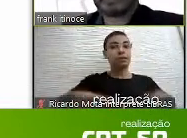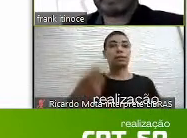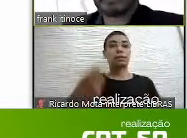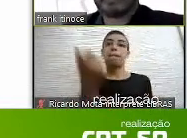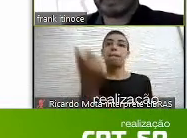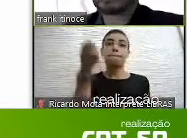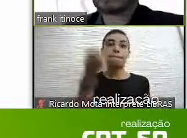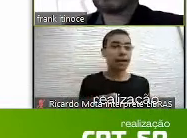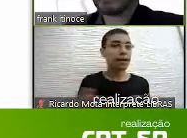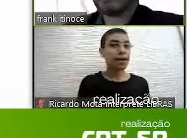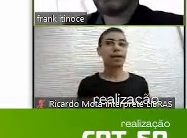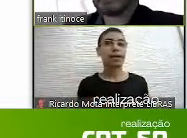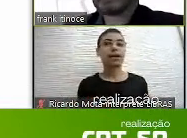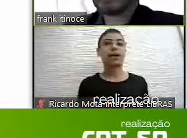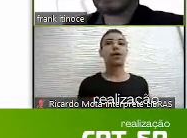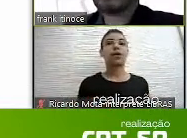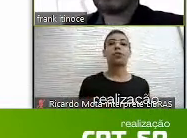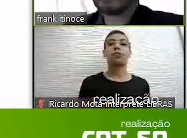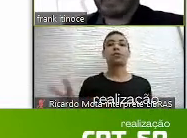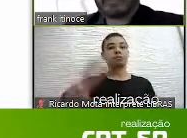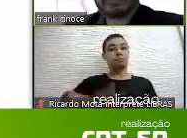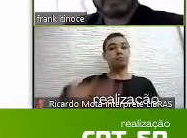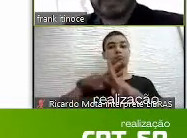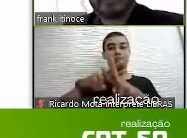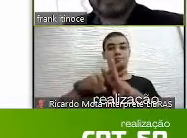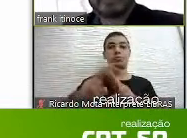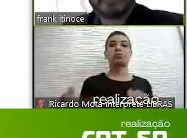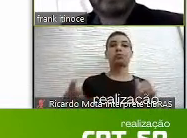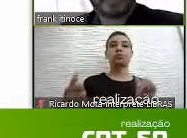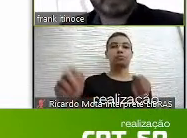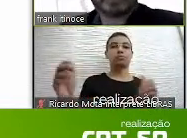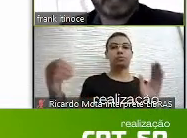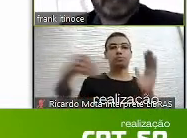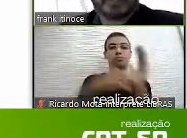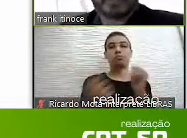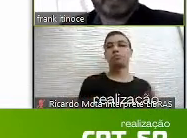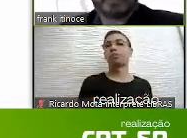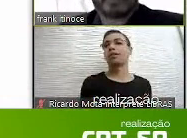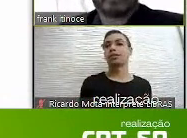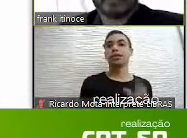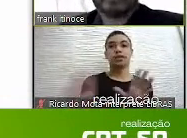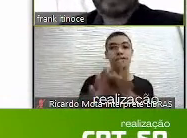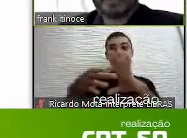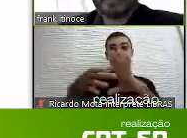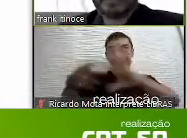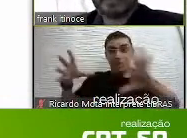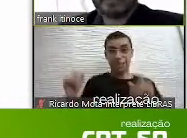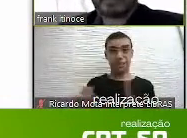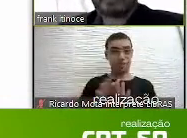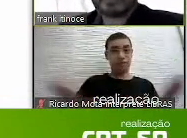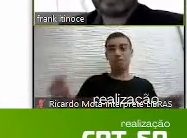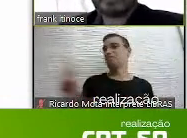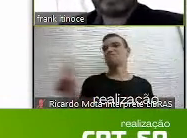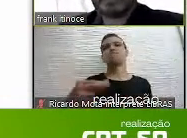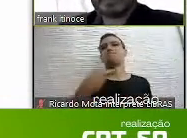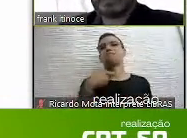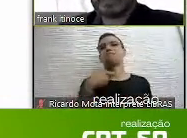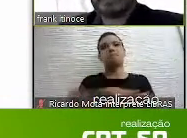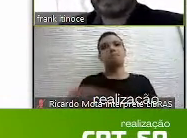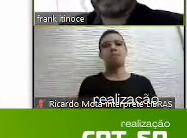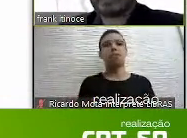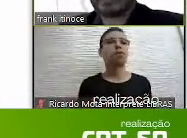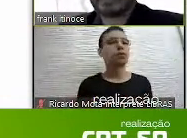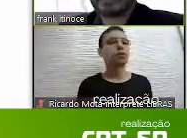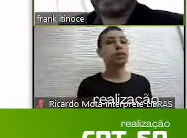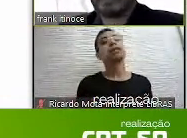caçar, você não tem mais uma licença. Isso pode ser feito também com prédios que já têm AVCB, viu? Ter AVCB